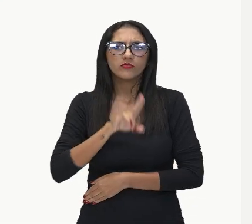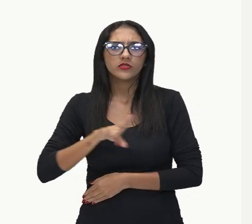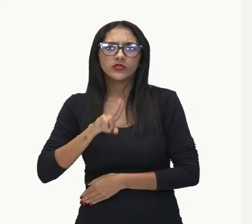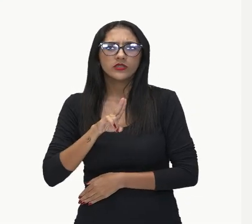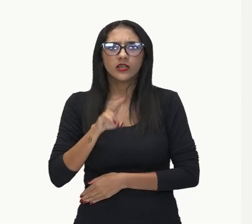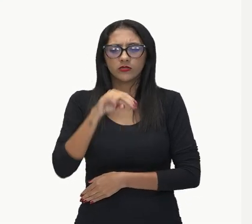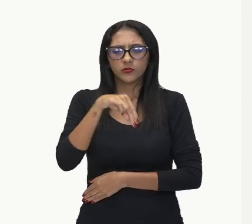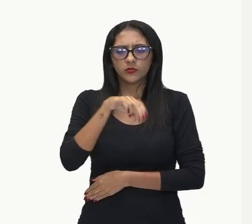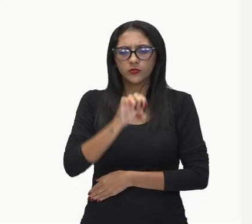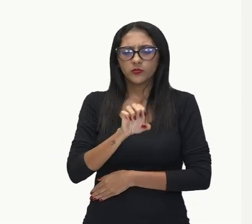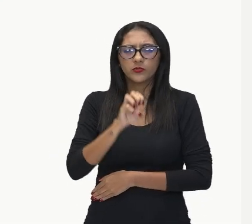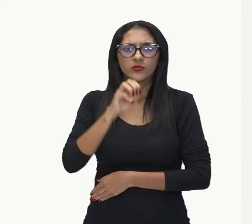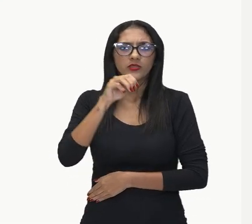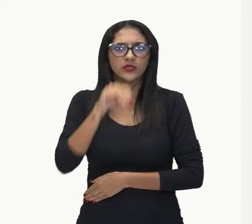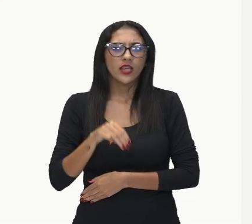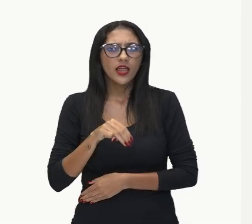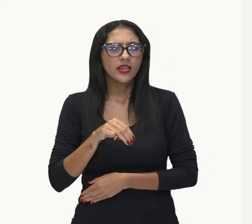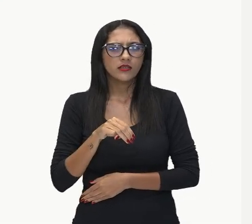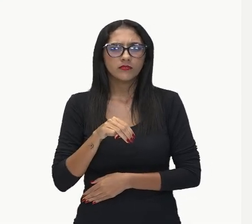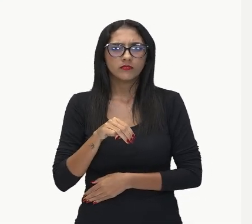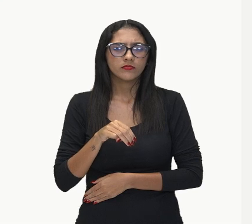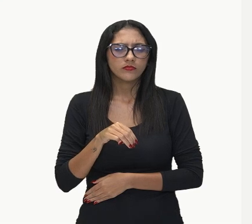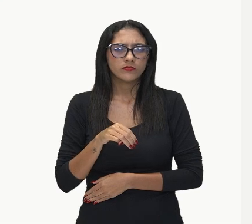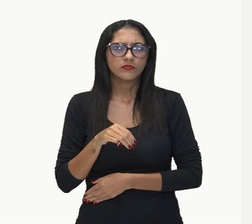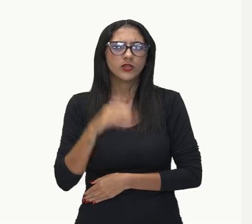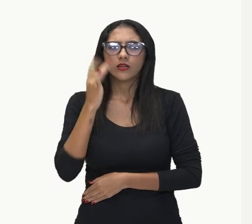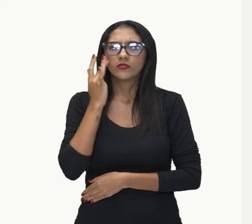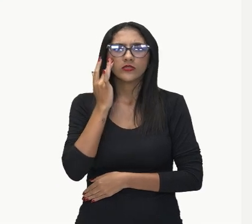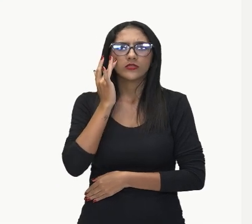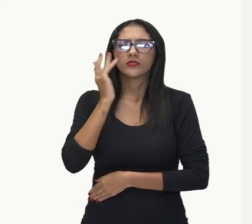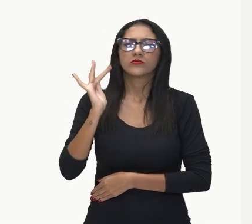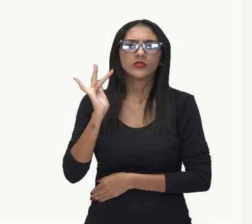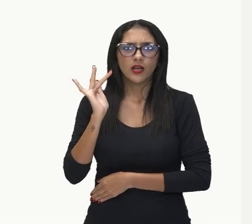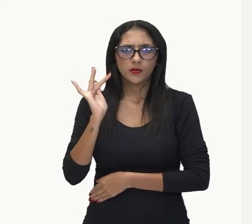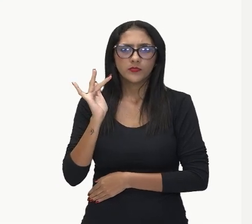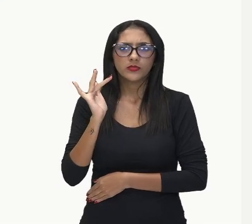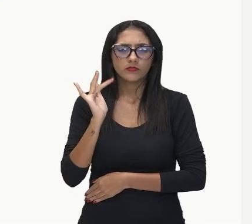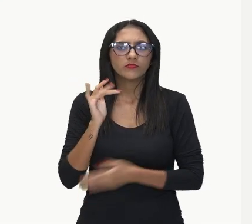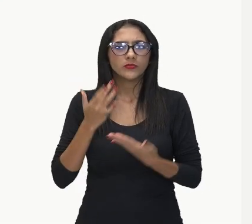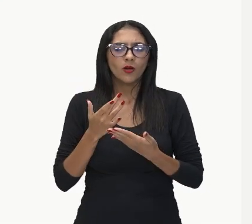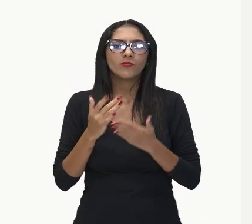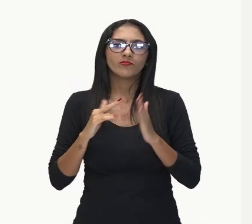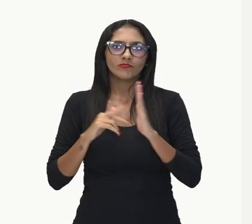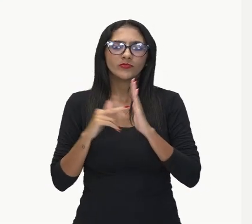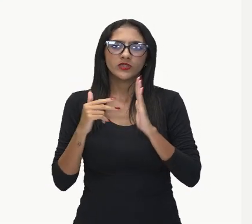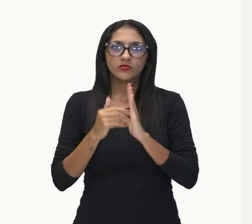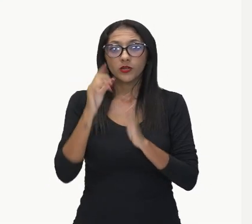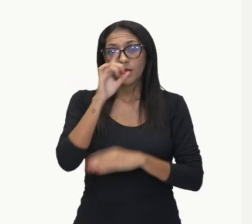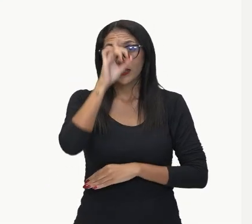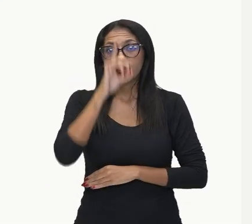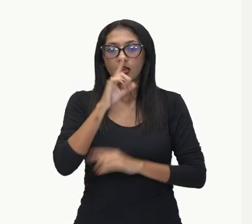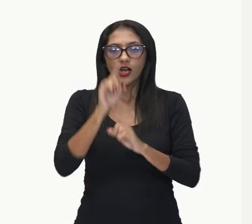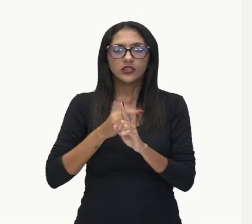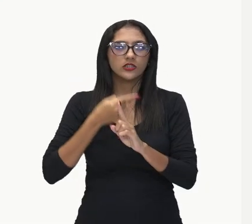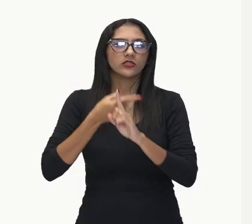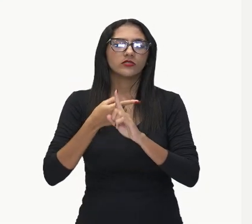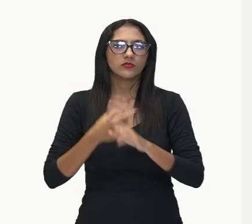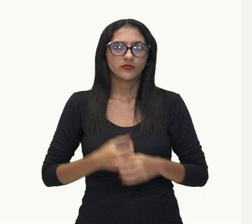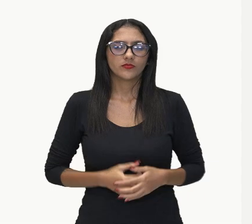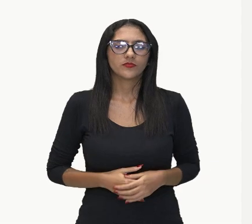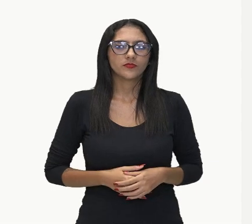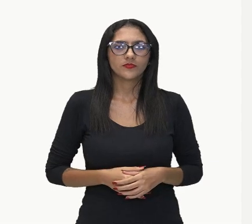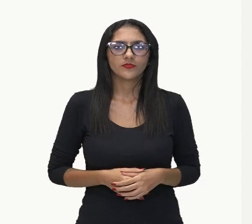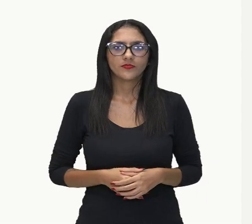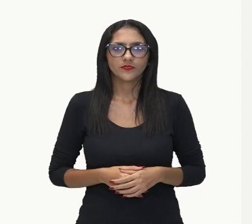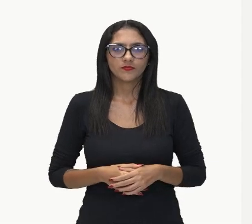sei a diferença entre os tipos de mandioca. A ideia de adição, de acréscimo de informação, ok? Então, vamos